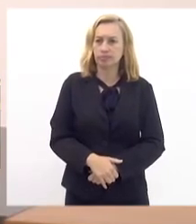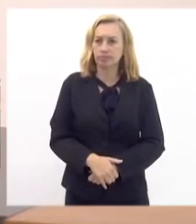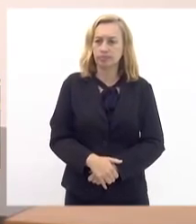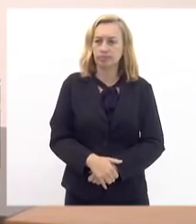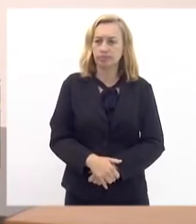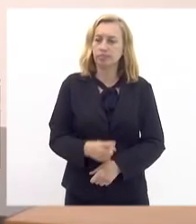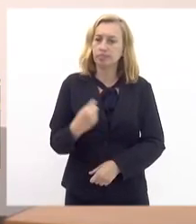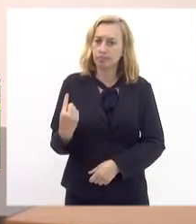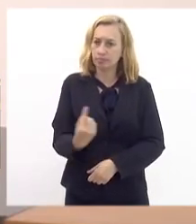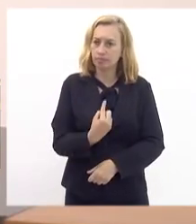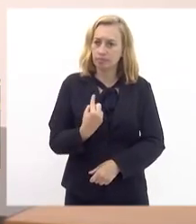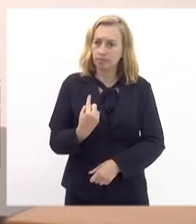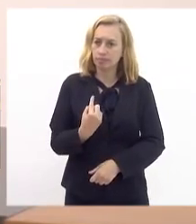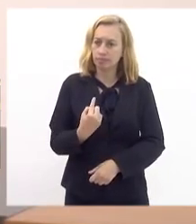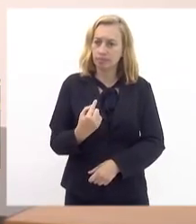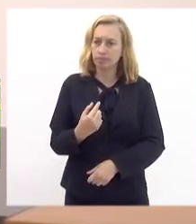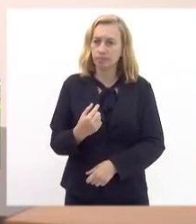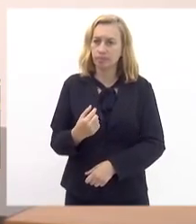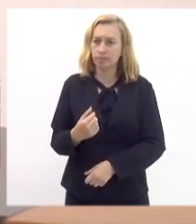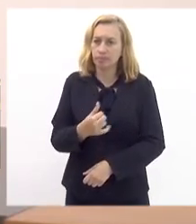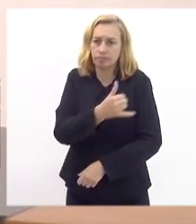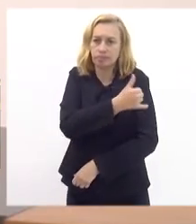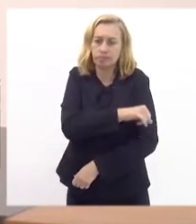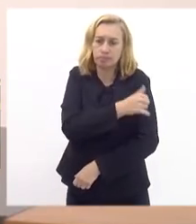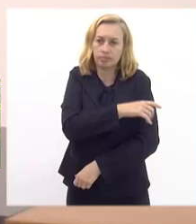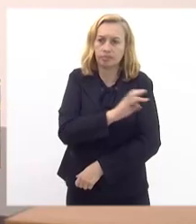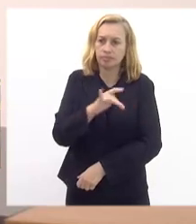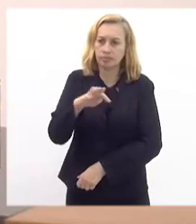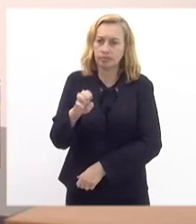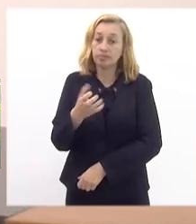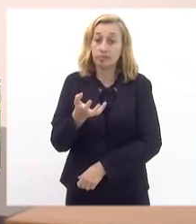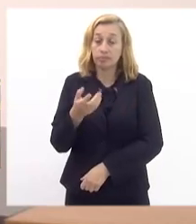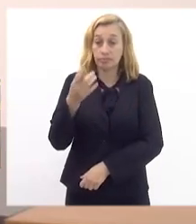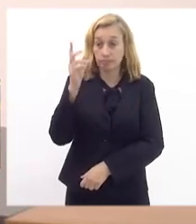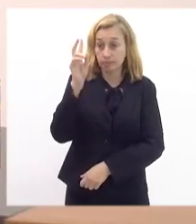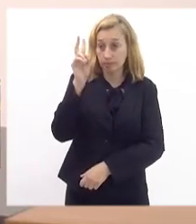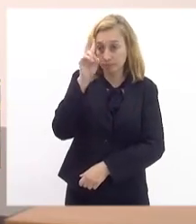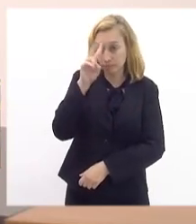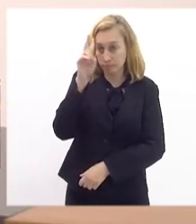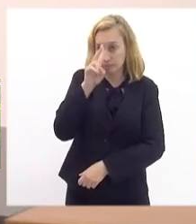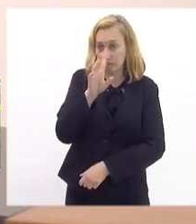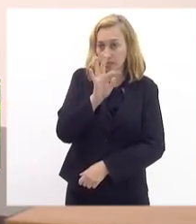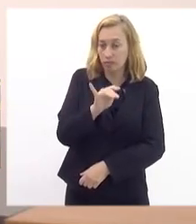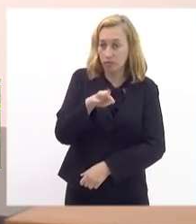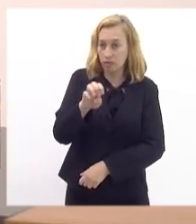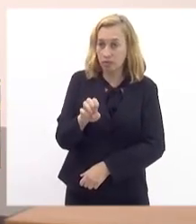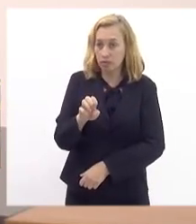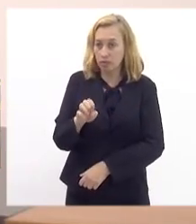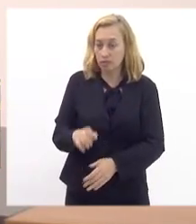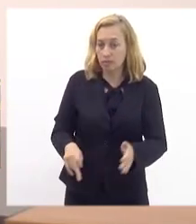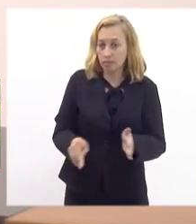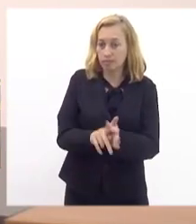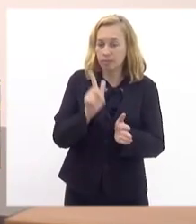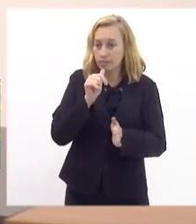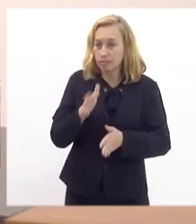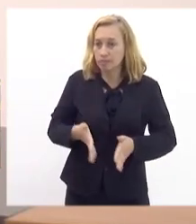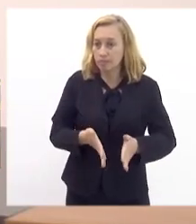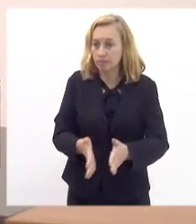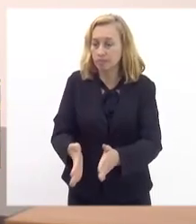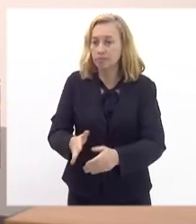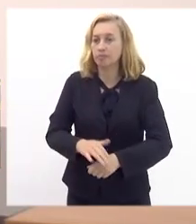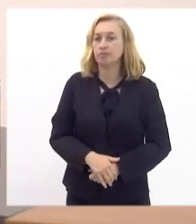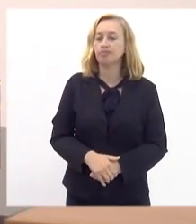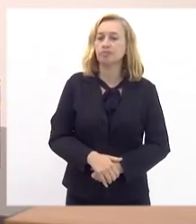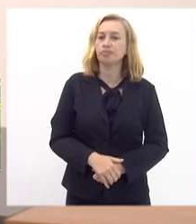nós somos cariocas e Fluminenses eu quero lembrar que o termo Fluminense é relativo a rio a fluvial